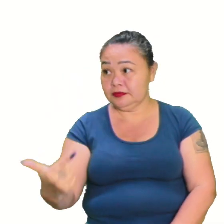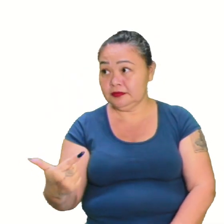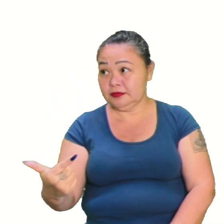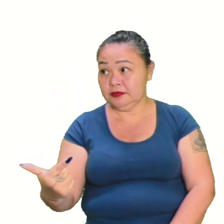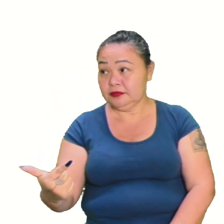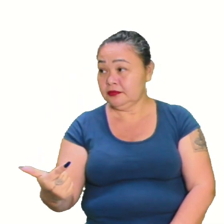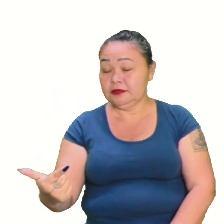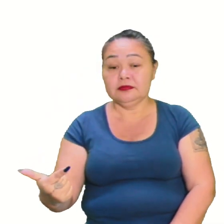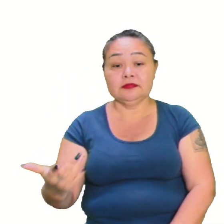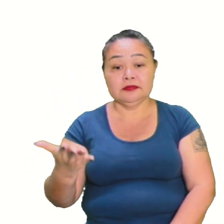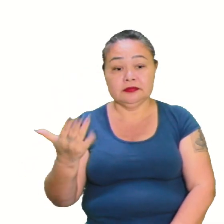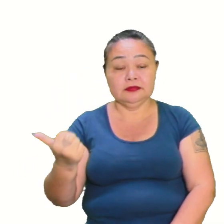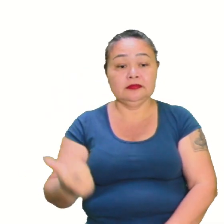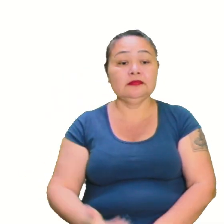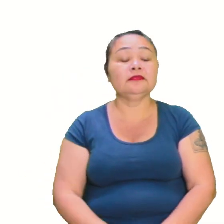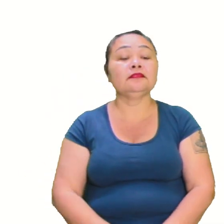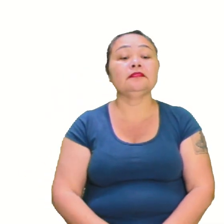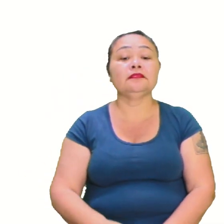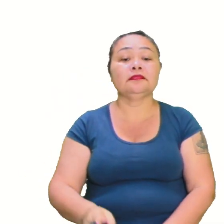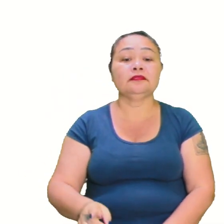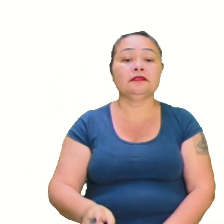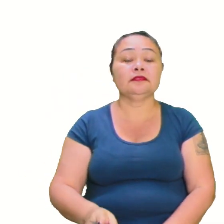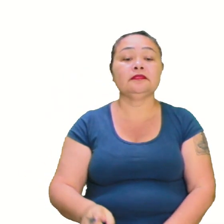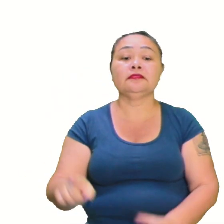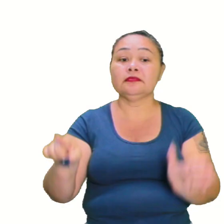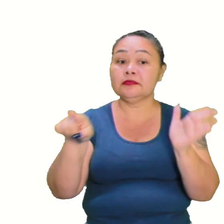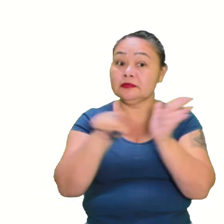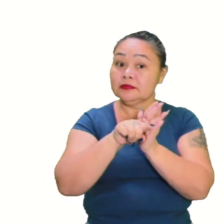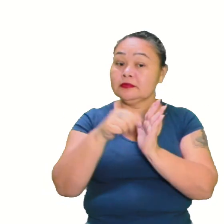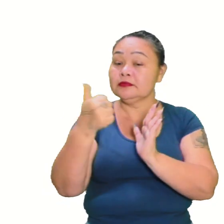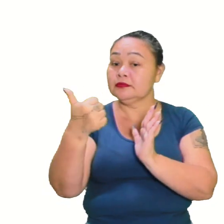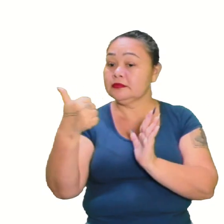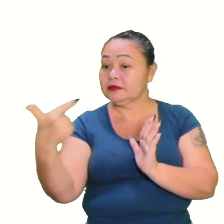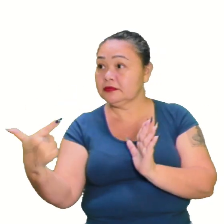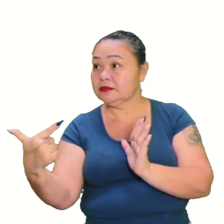2 e 2. Vamos lá, ó. Intervalo menos 2 e 2.